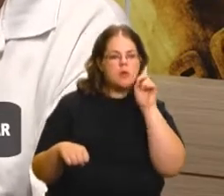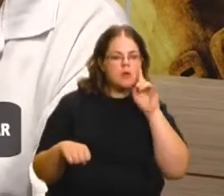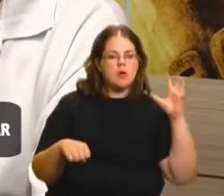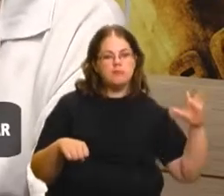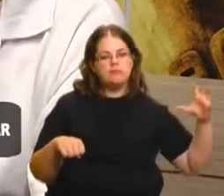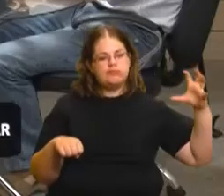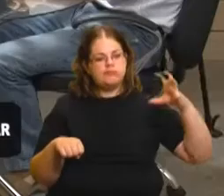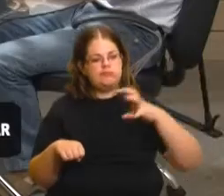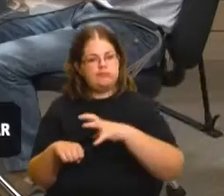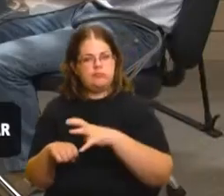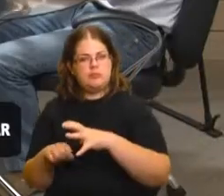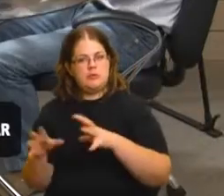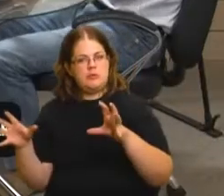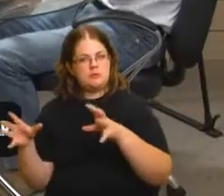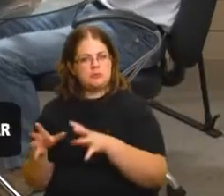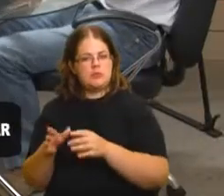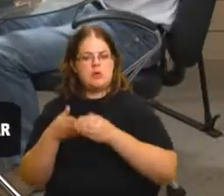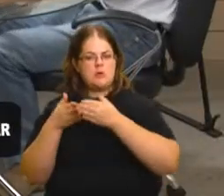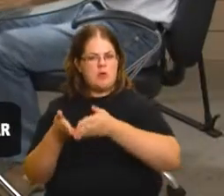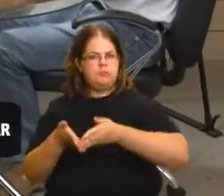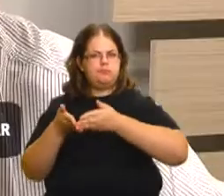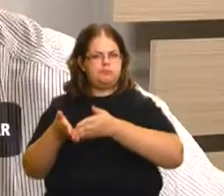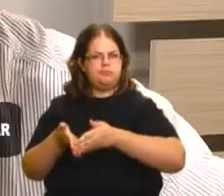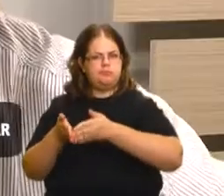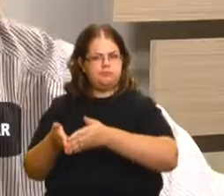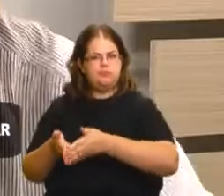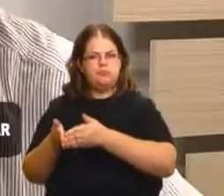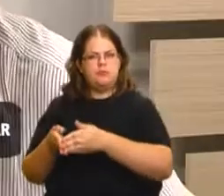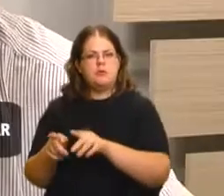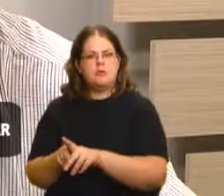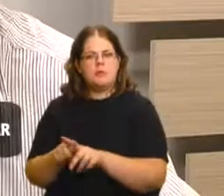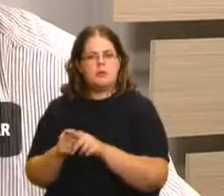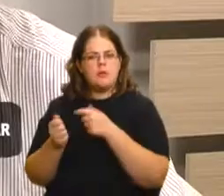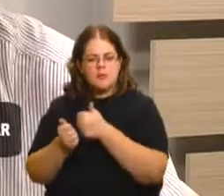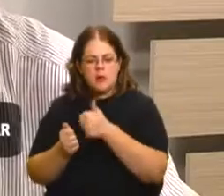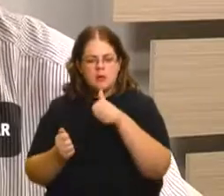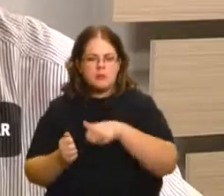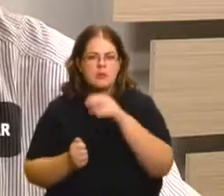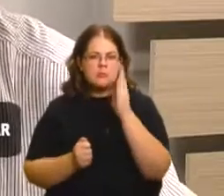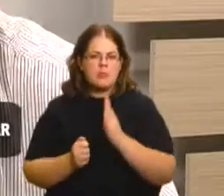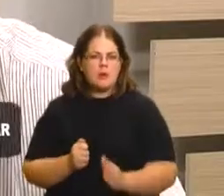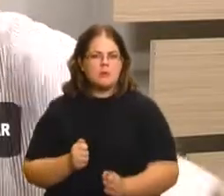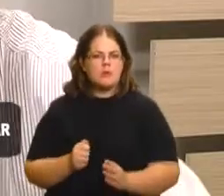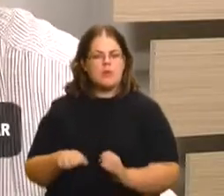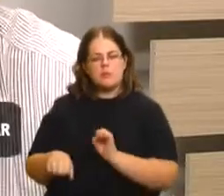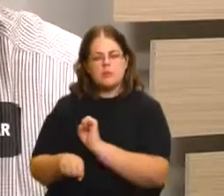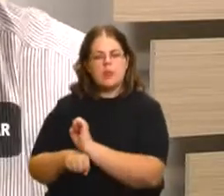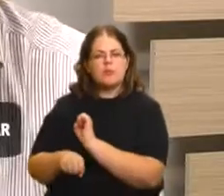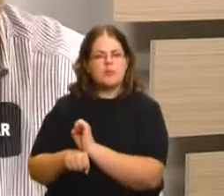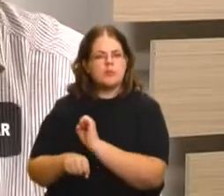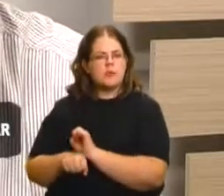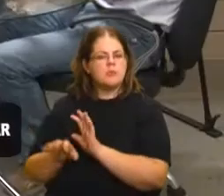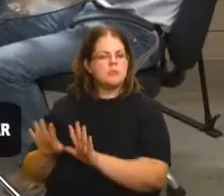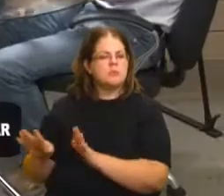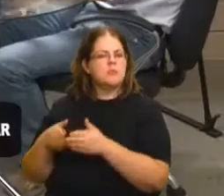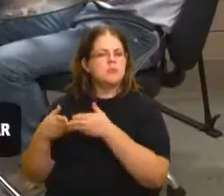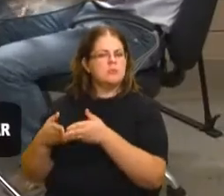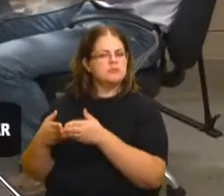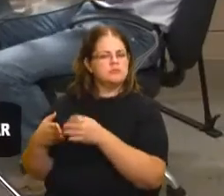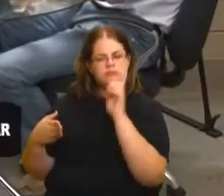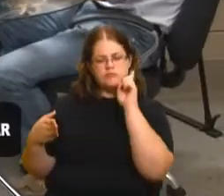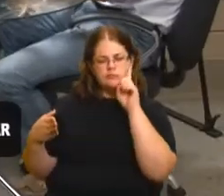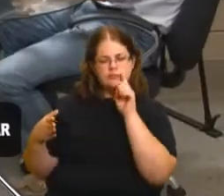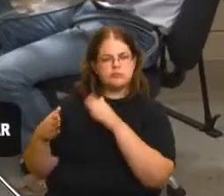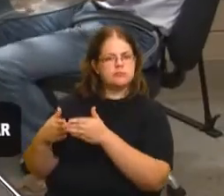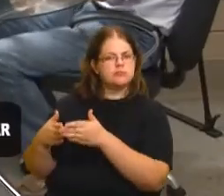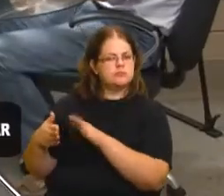nas costas do Brasil. Os navios americanos vieram para a costa do Brasil, caso houvesse uma guerra, eles interveriam lá do golpe. Exato.